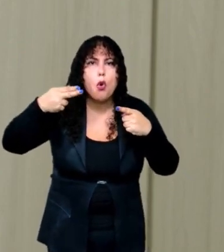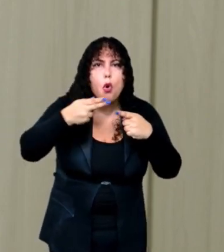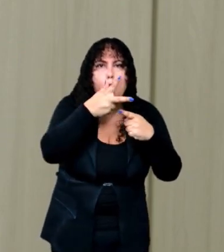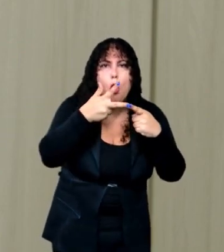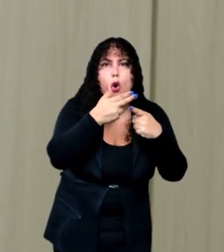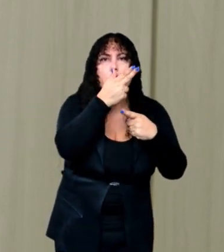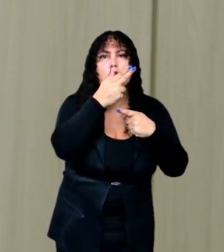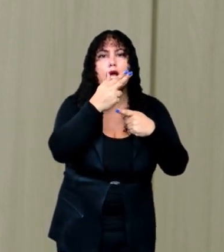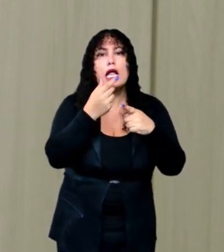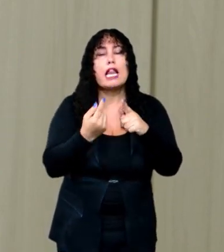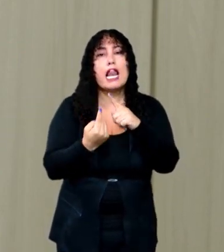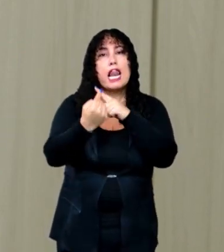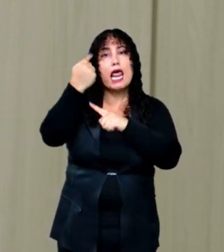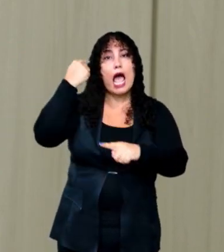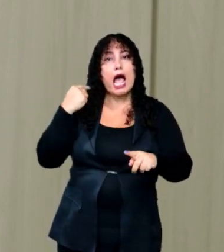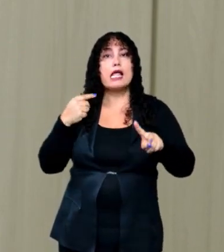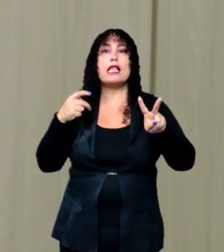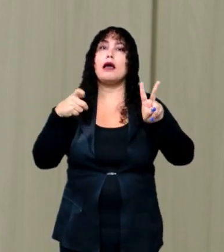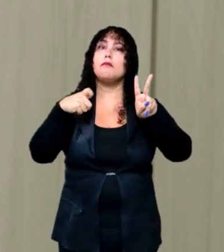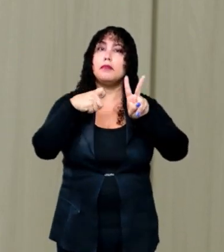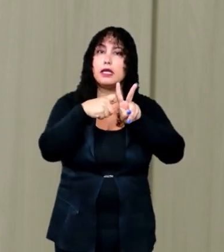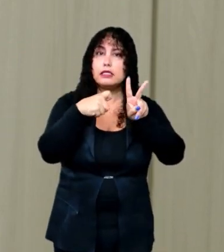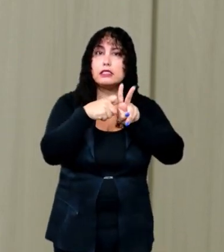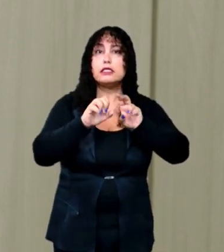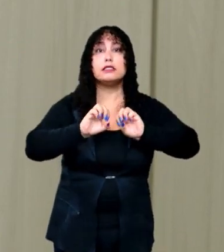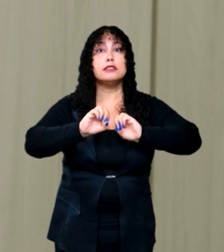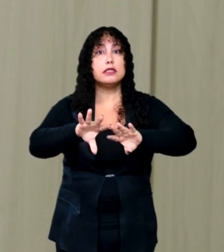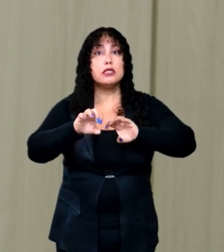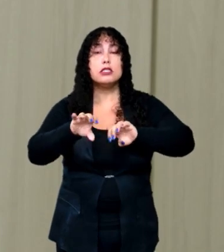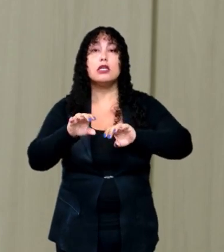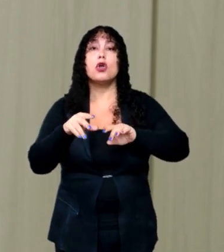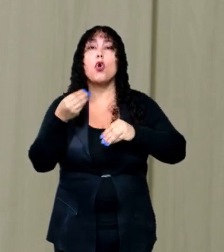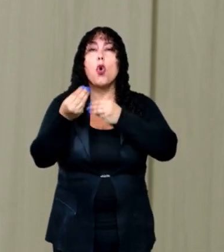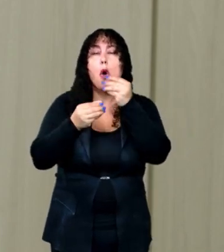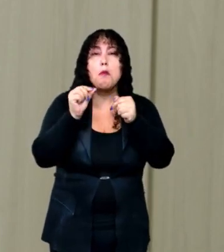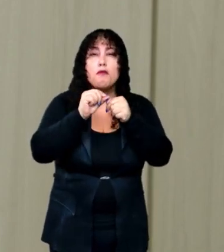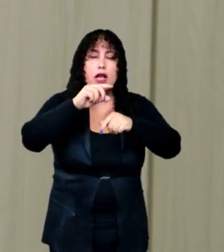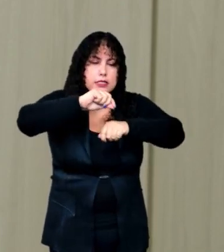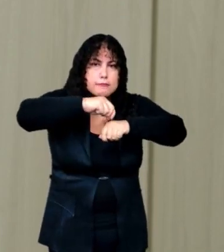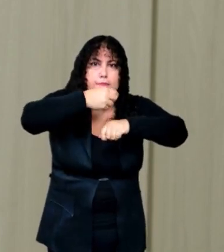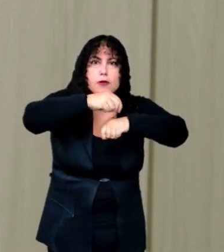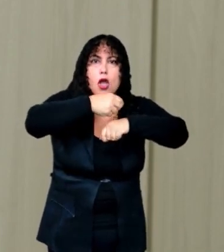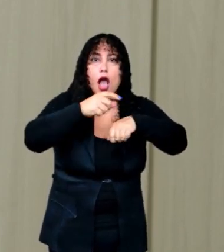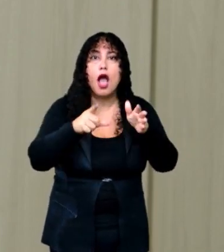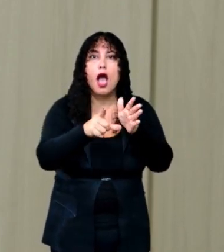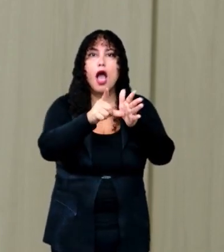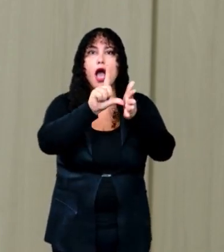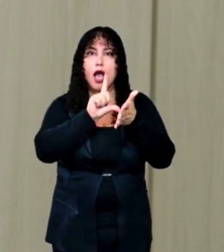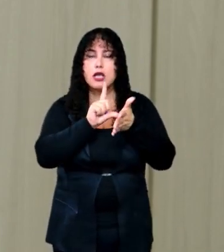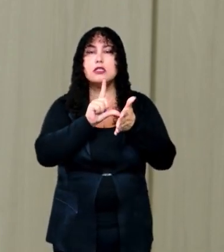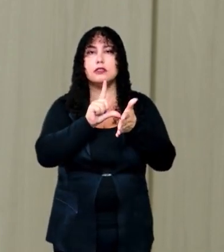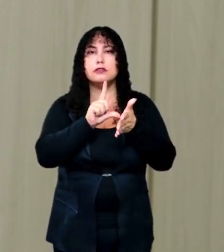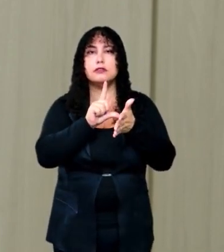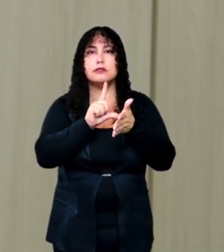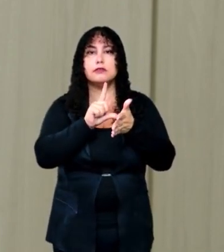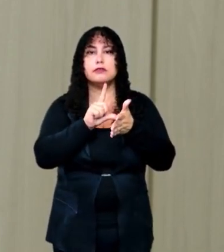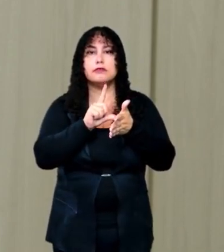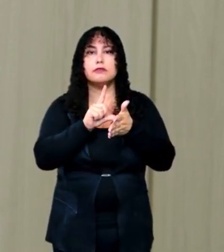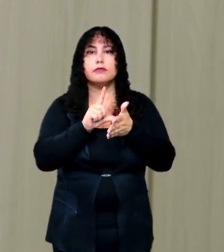quando é curso de medicina veterinária, aí a gente tem que ensinar a suturar antes, né? E aí a gente pega